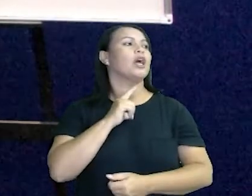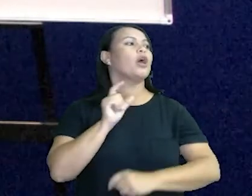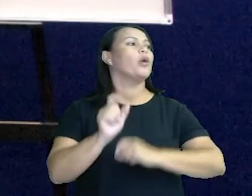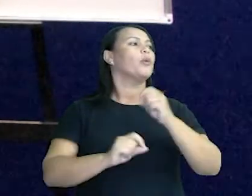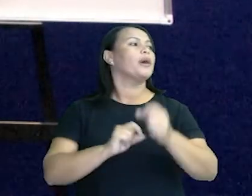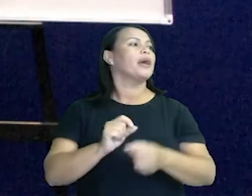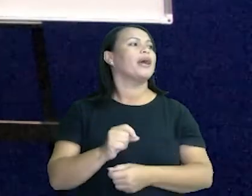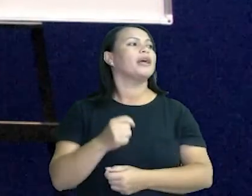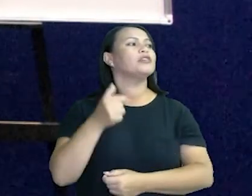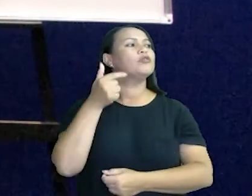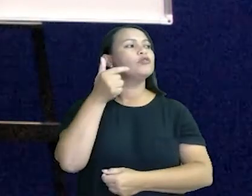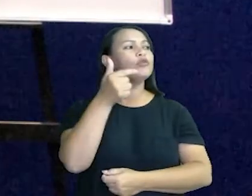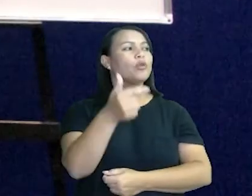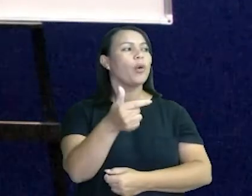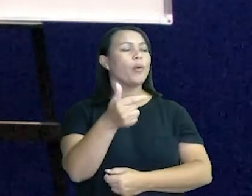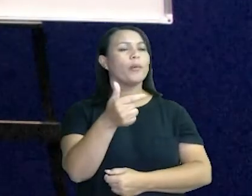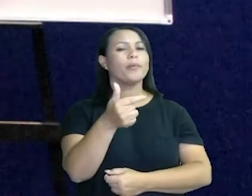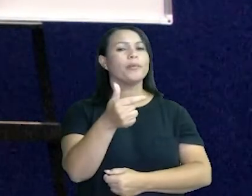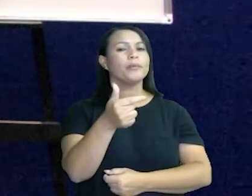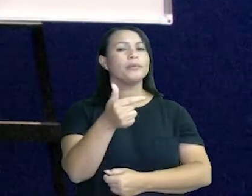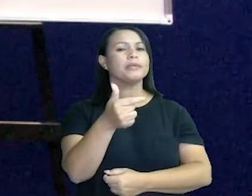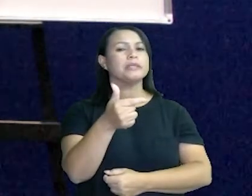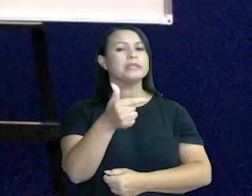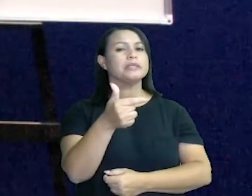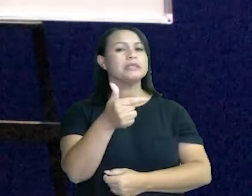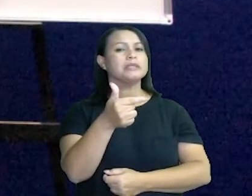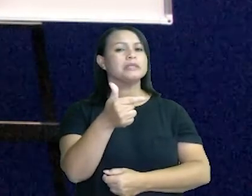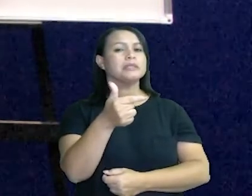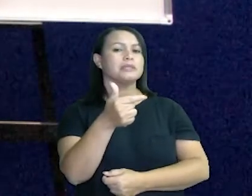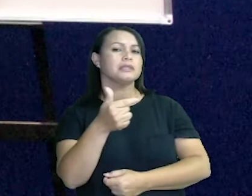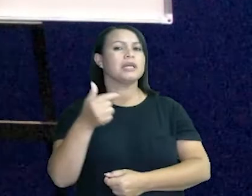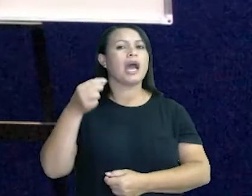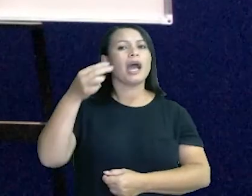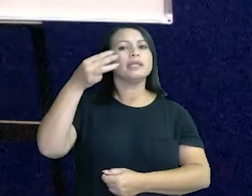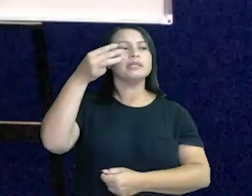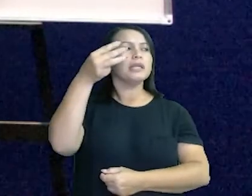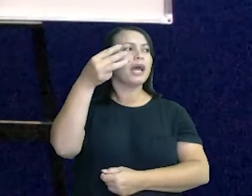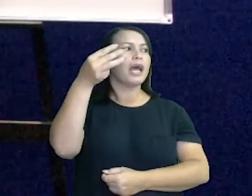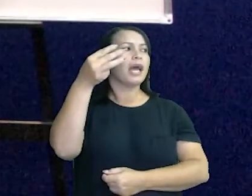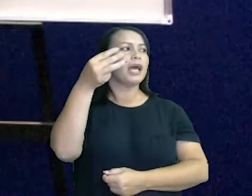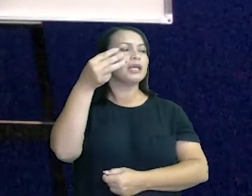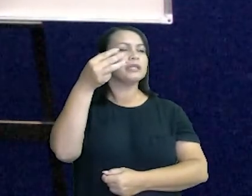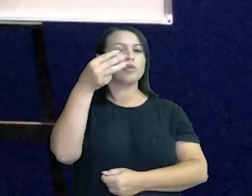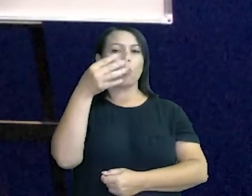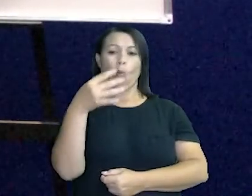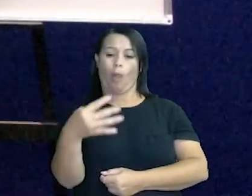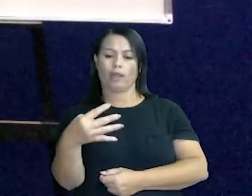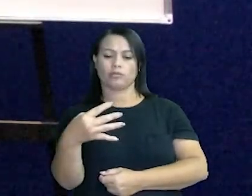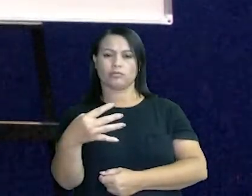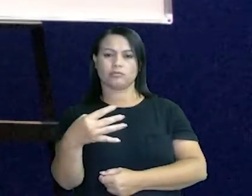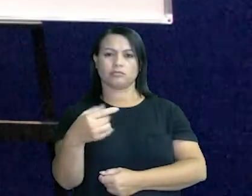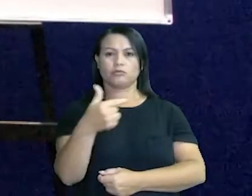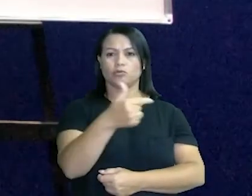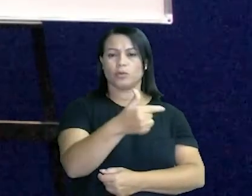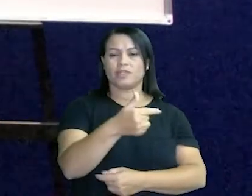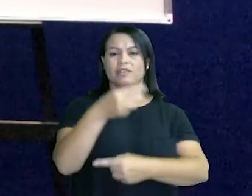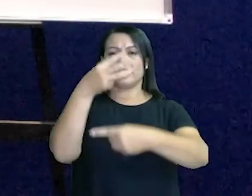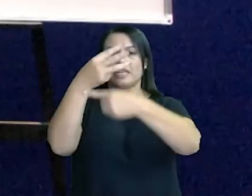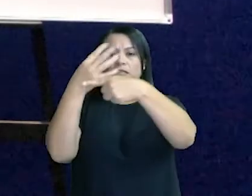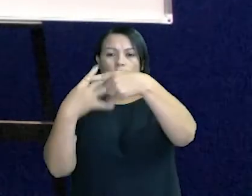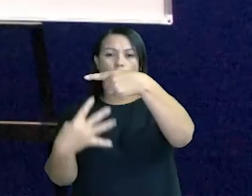tenho 2 elevado a 3 horas quartas